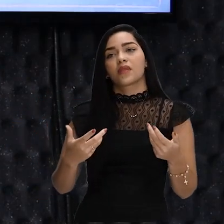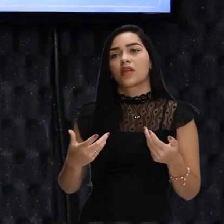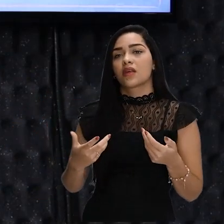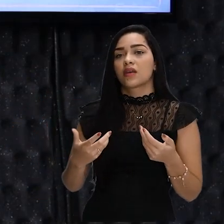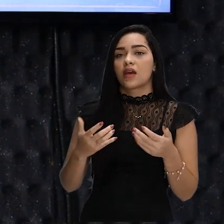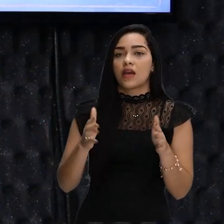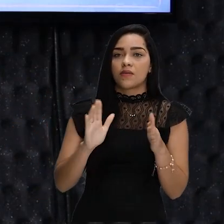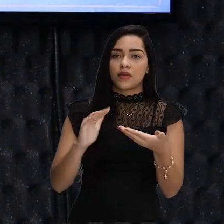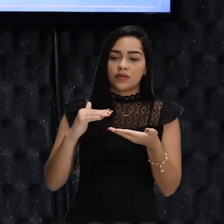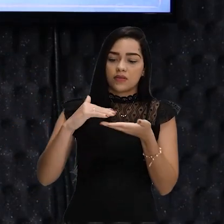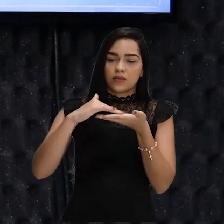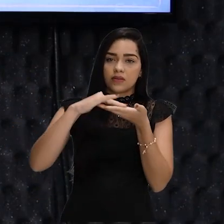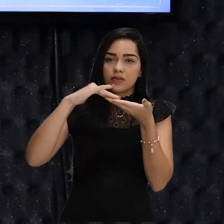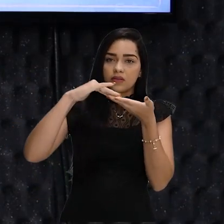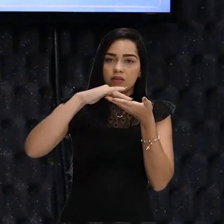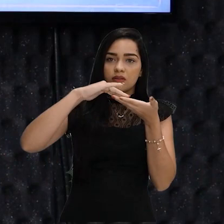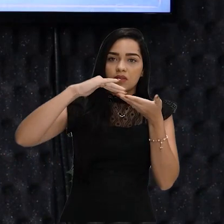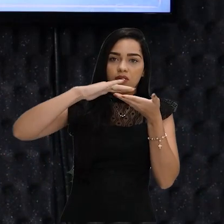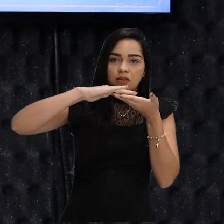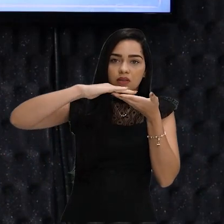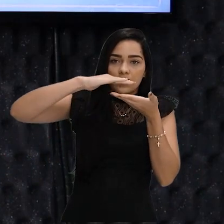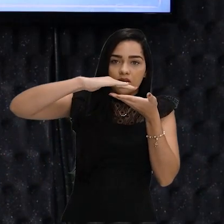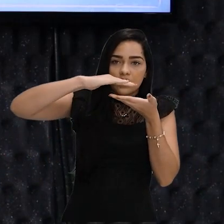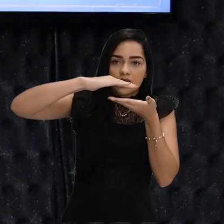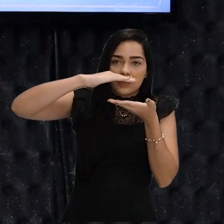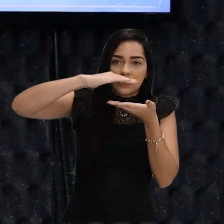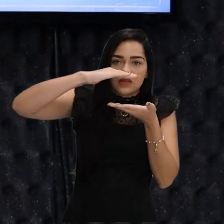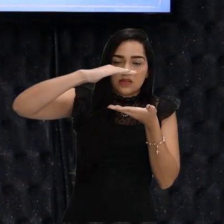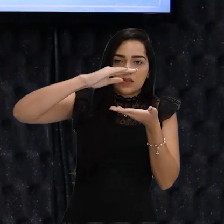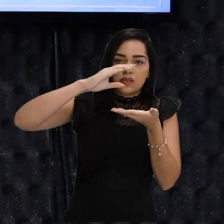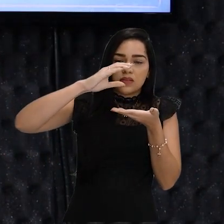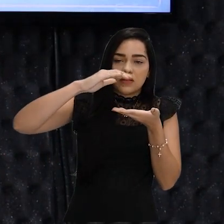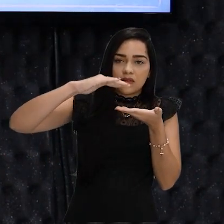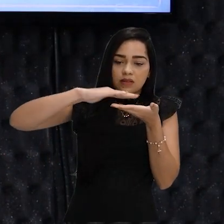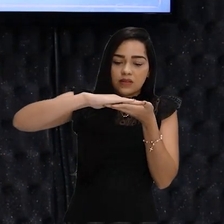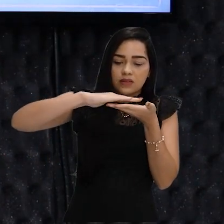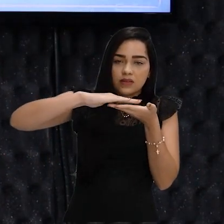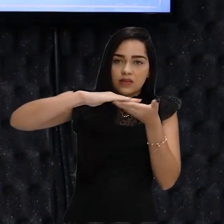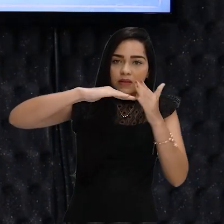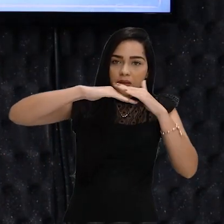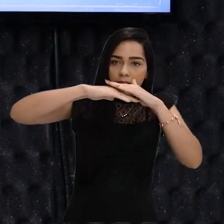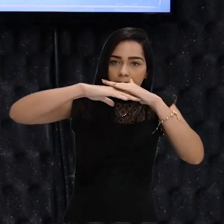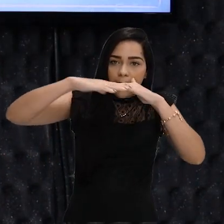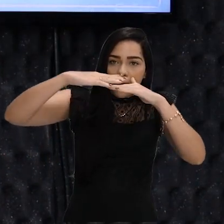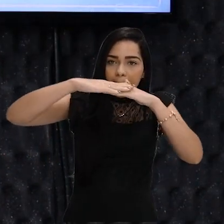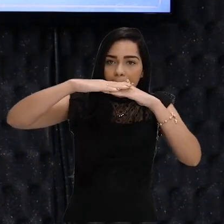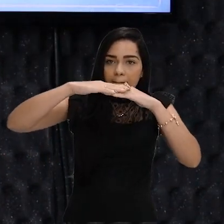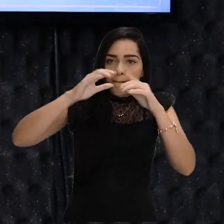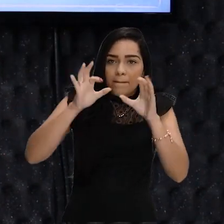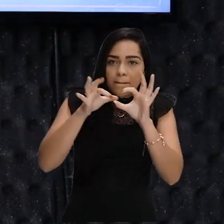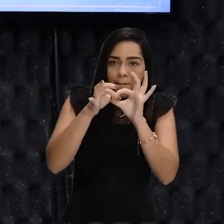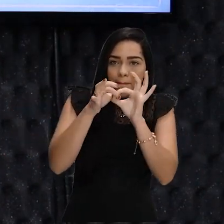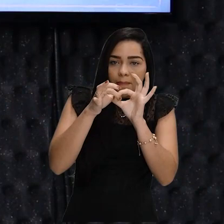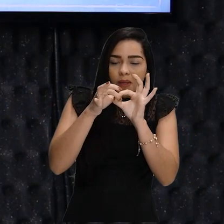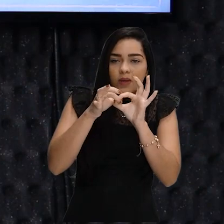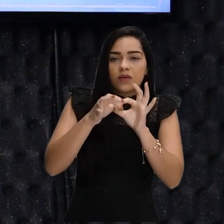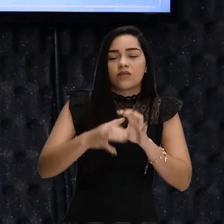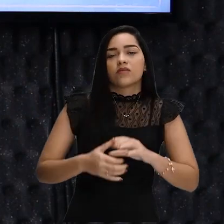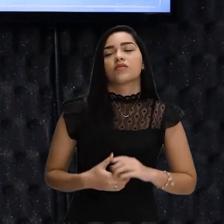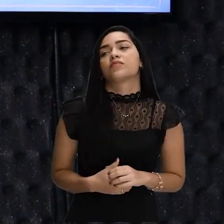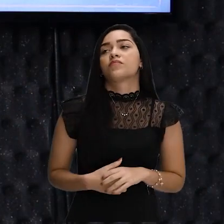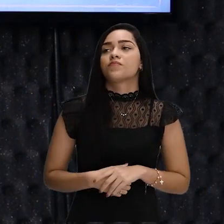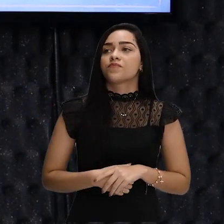menos cimento entre esses tijolos, né, mais próximo vai ser da característica do